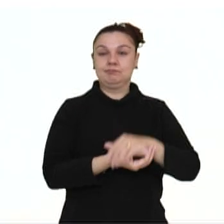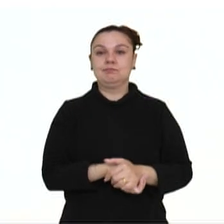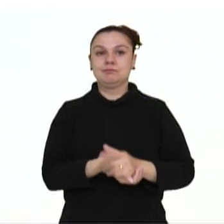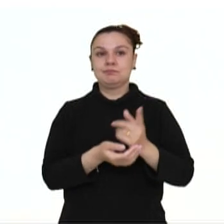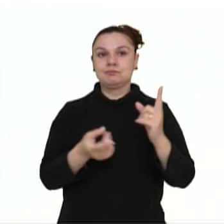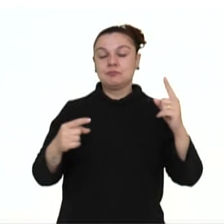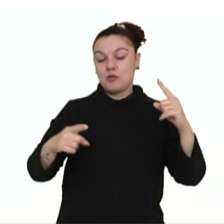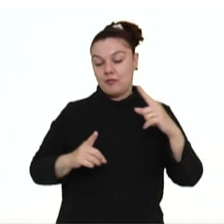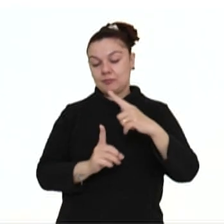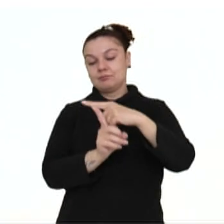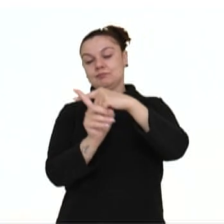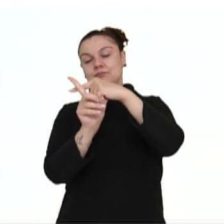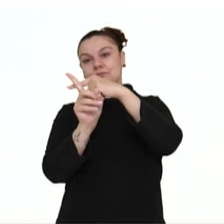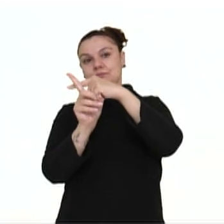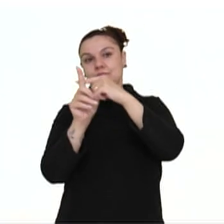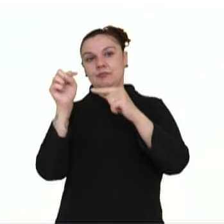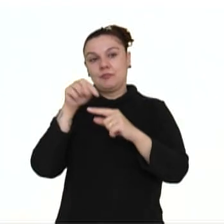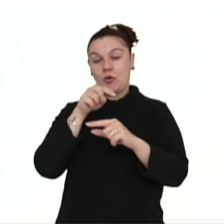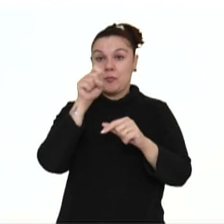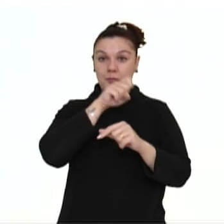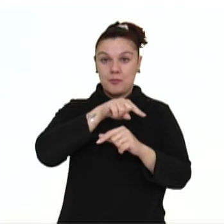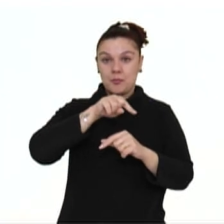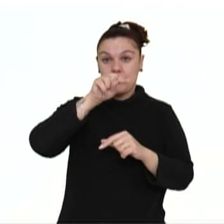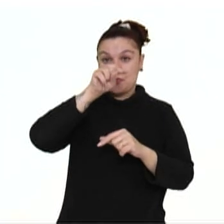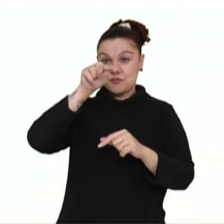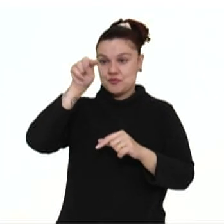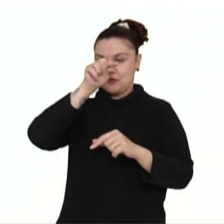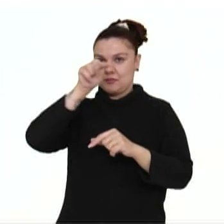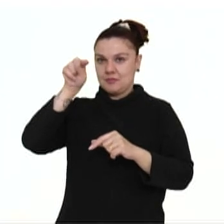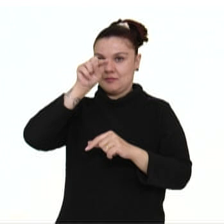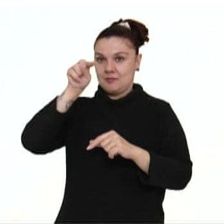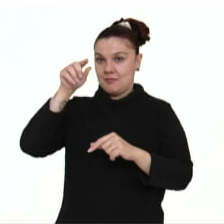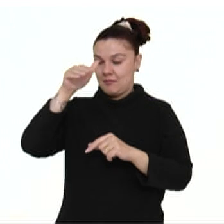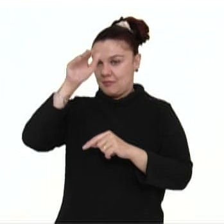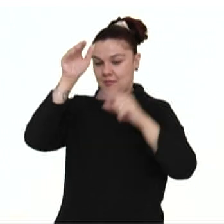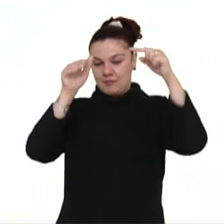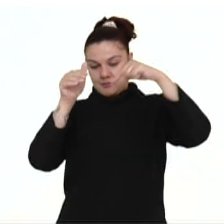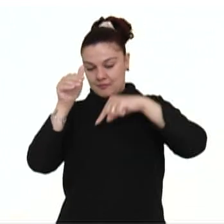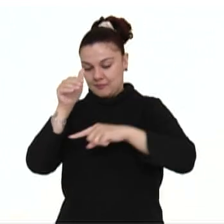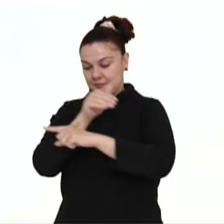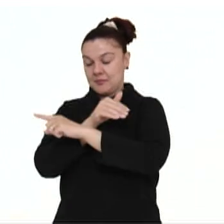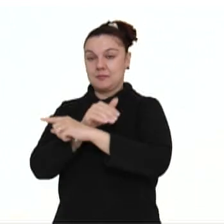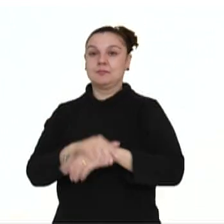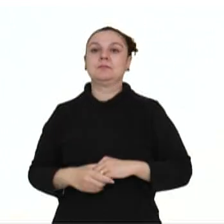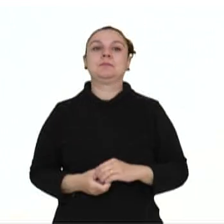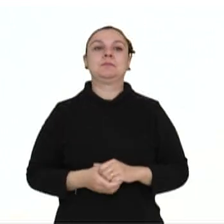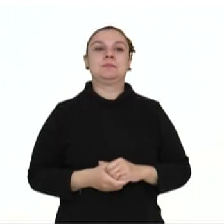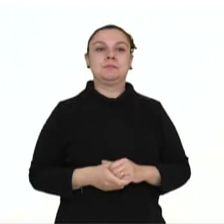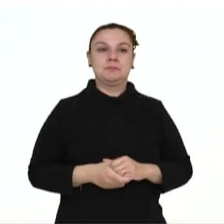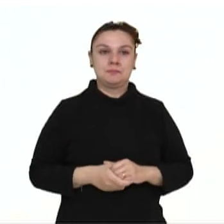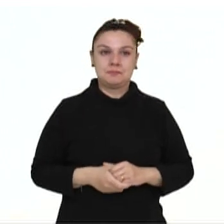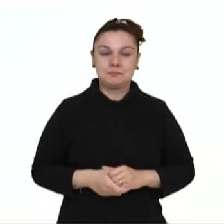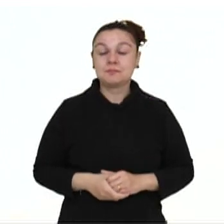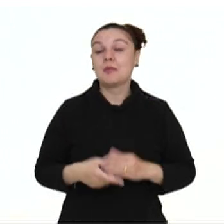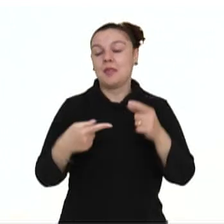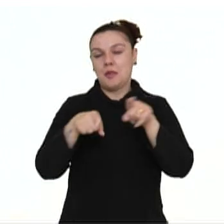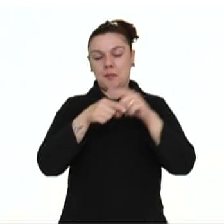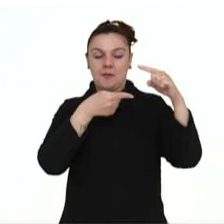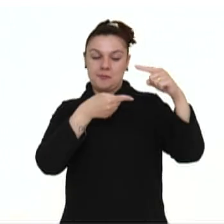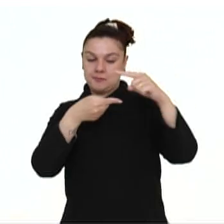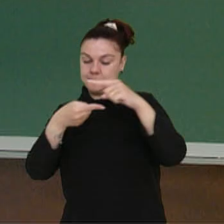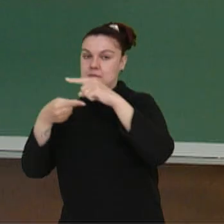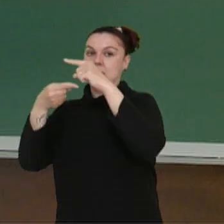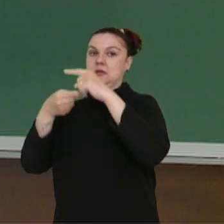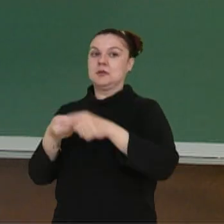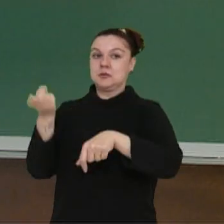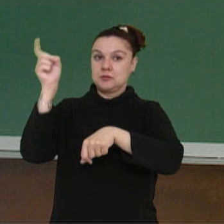Aí eu vou ter mais produto, que a linha pontilhada está mais alta aqui, a do reagente está mais baixa e da mesma forma elas estão paralelas